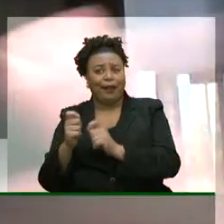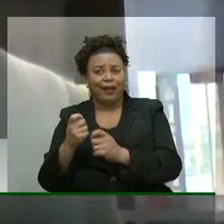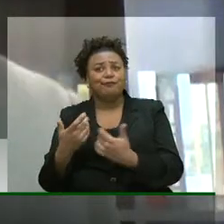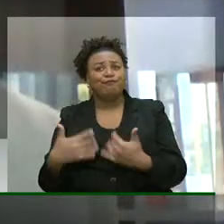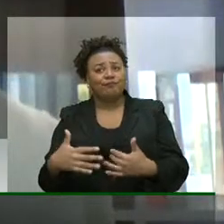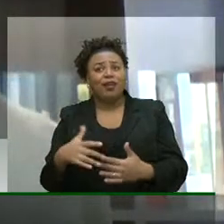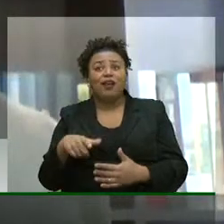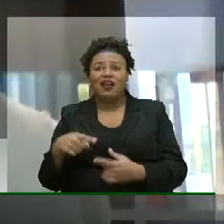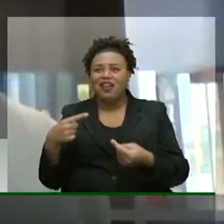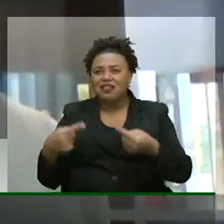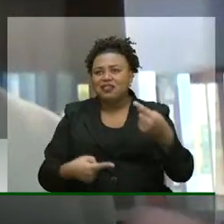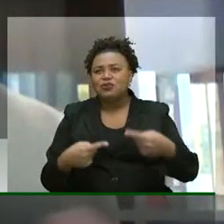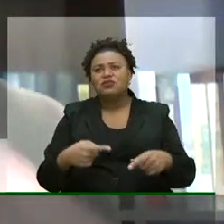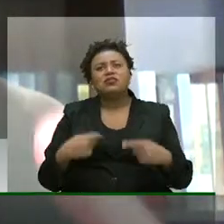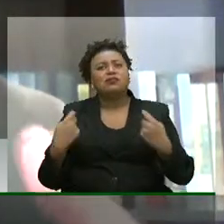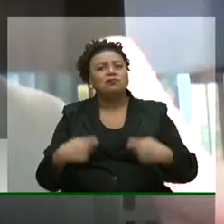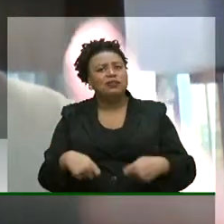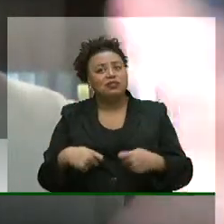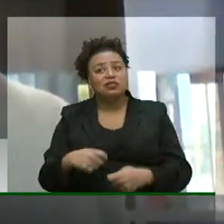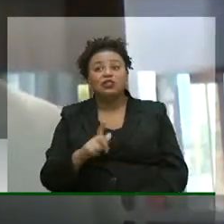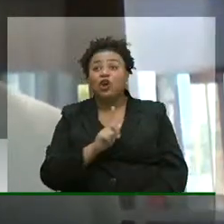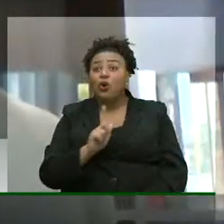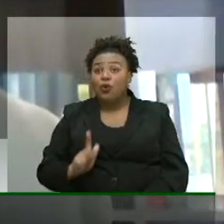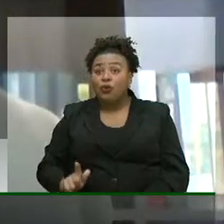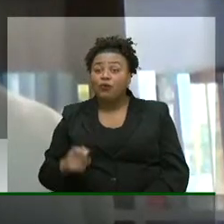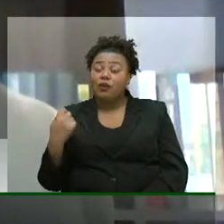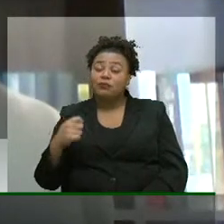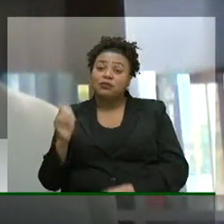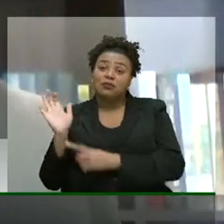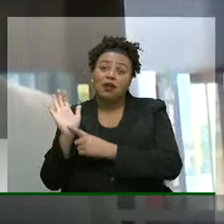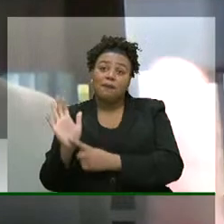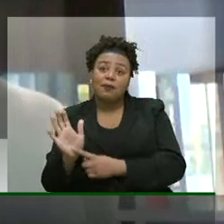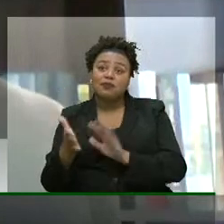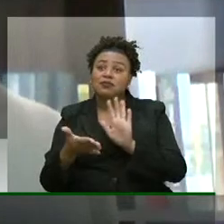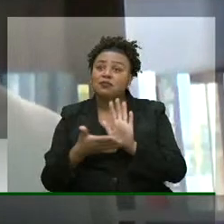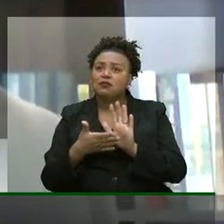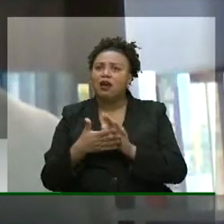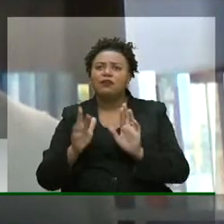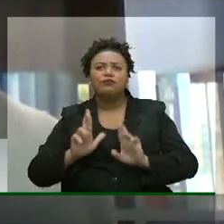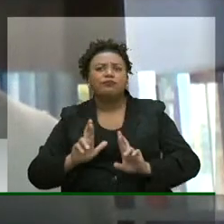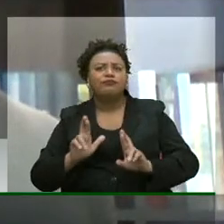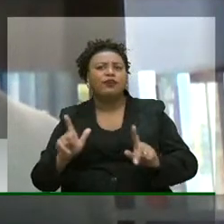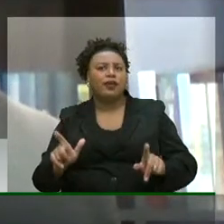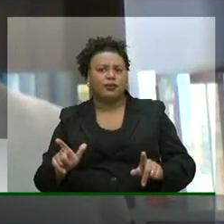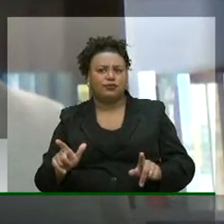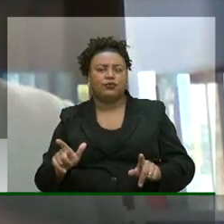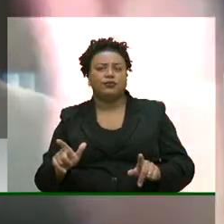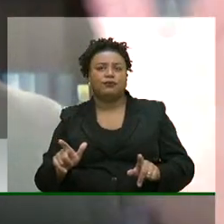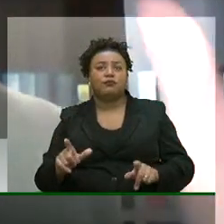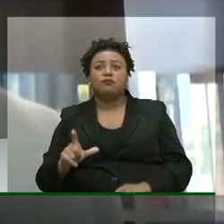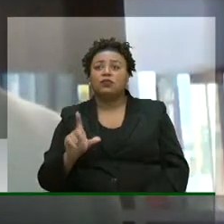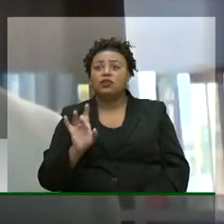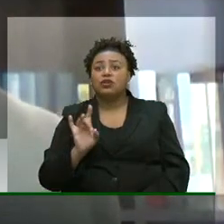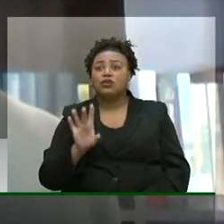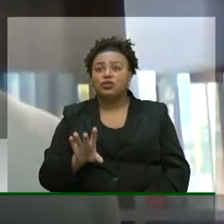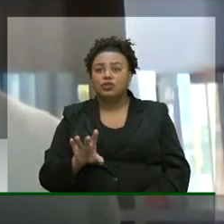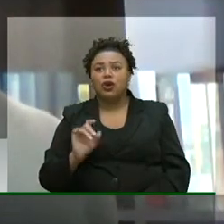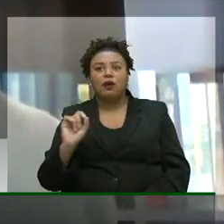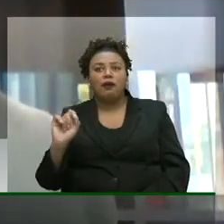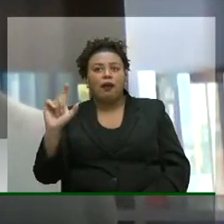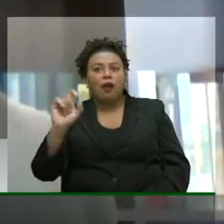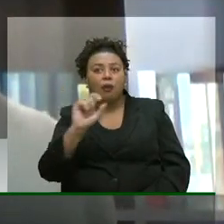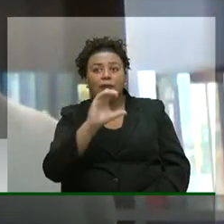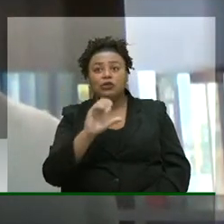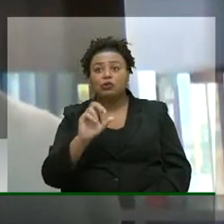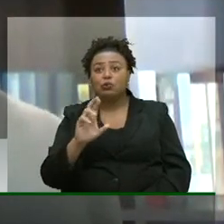esse debate precisa ser feito. O governo teria que apresentar uma proposta distinta desta, que tão somente aumenta a